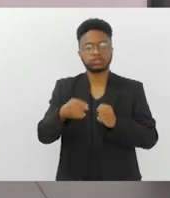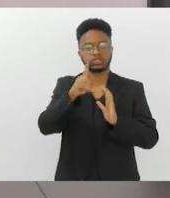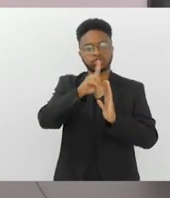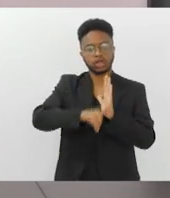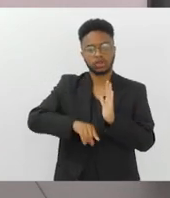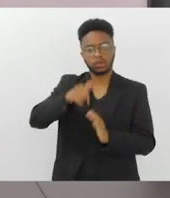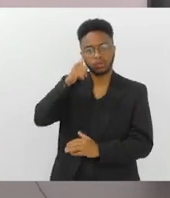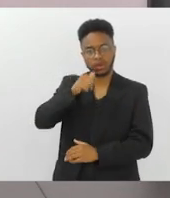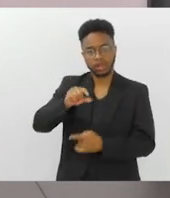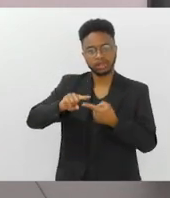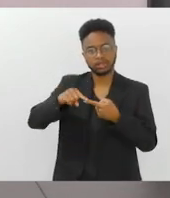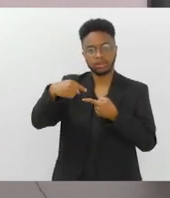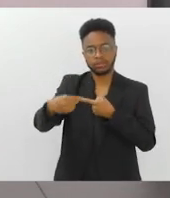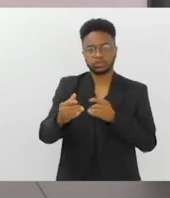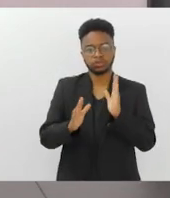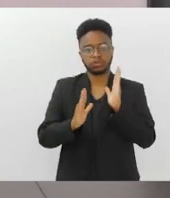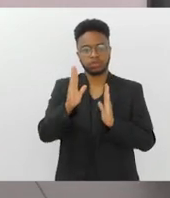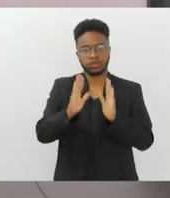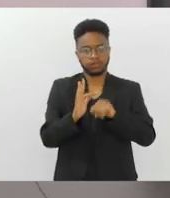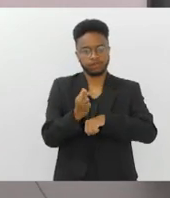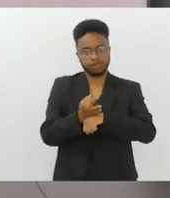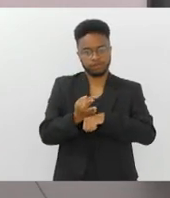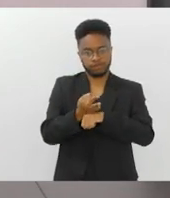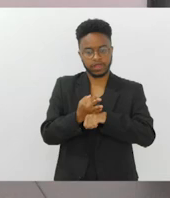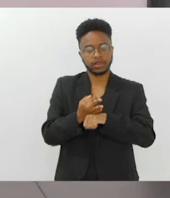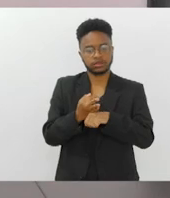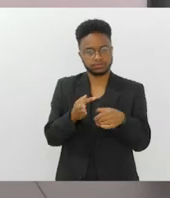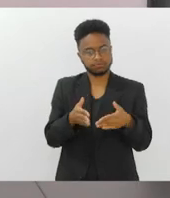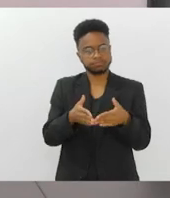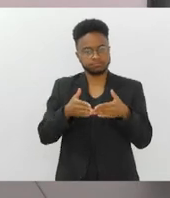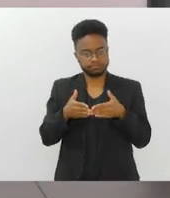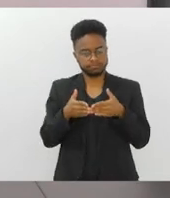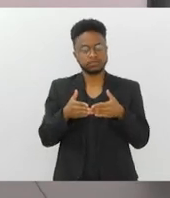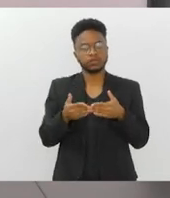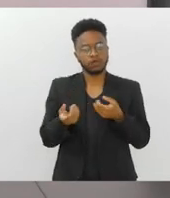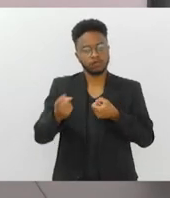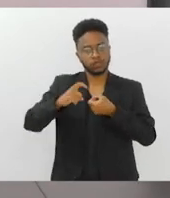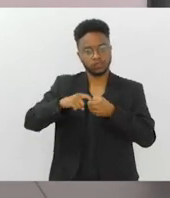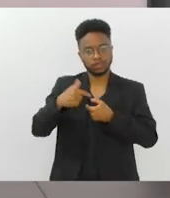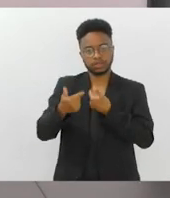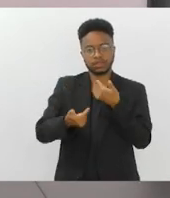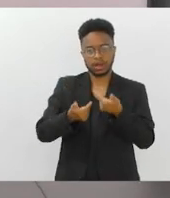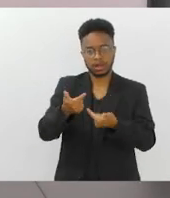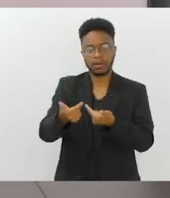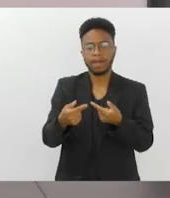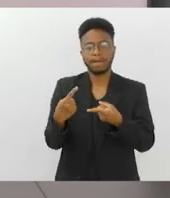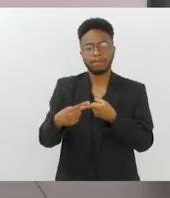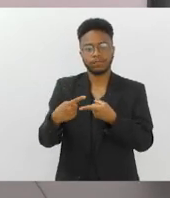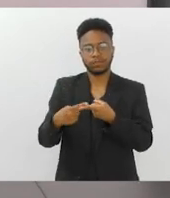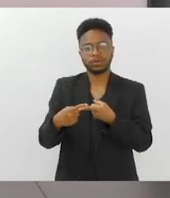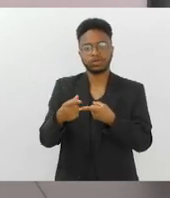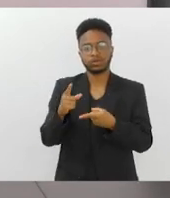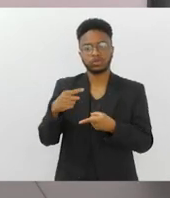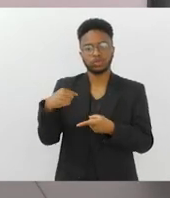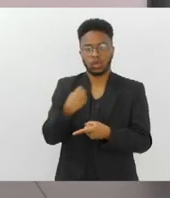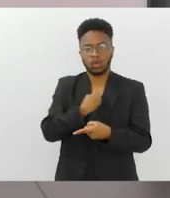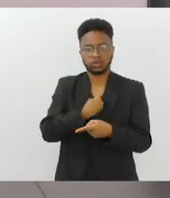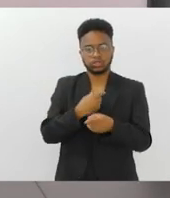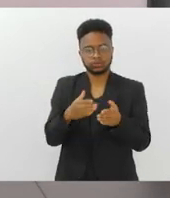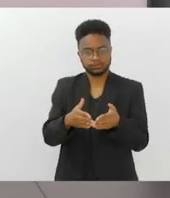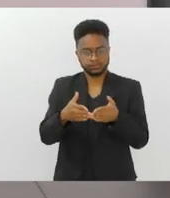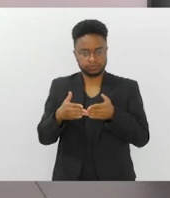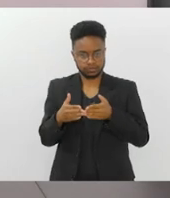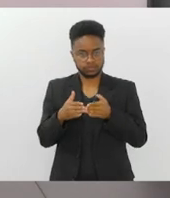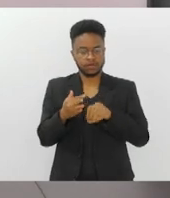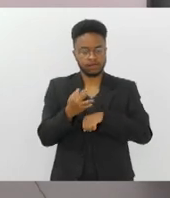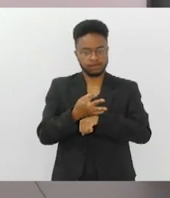Mulher, após o retorno dos trabalhos legislativos. A gente estava em recesso